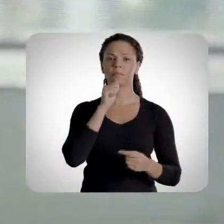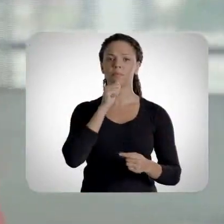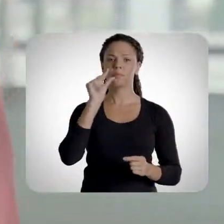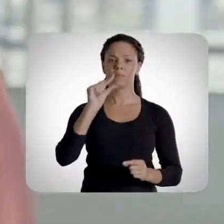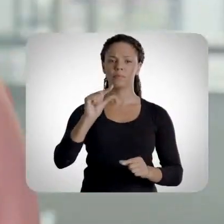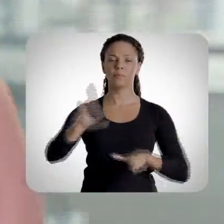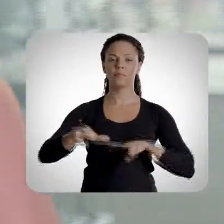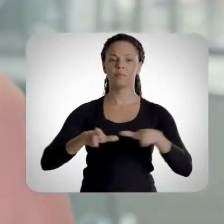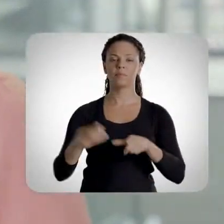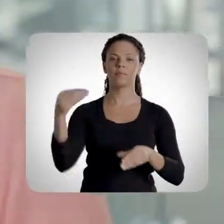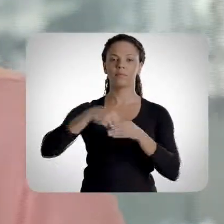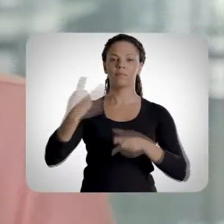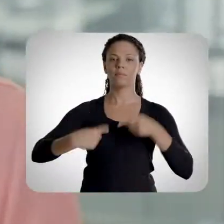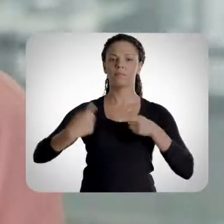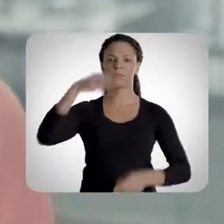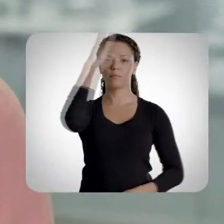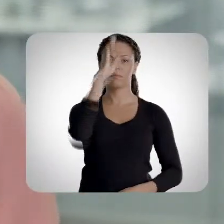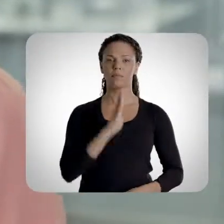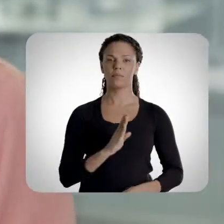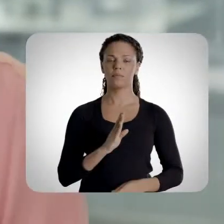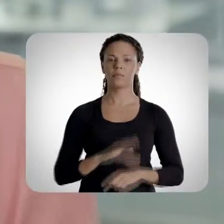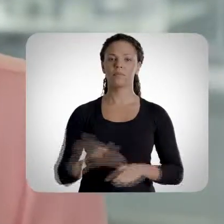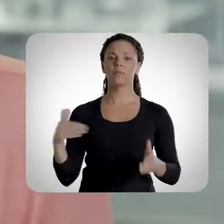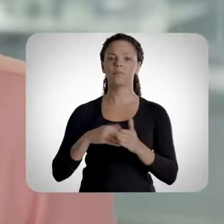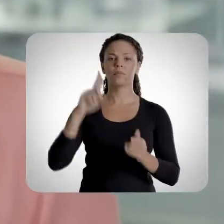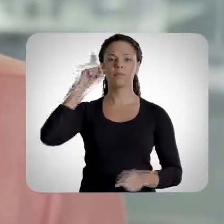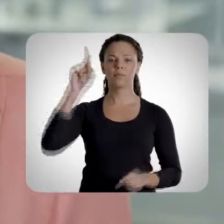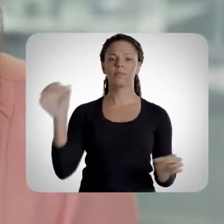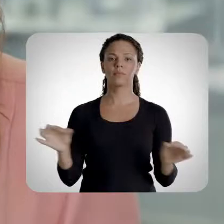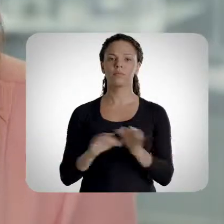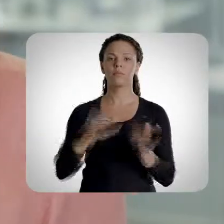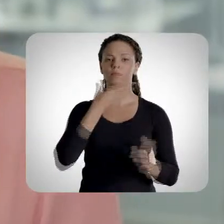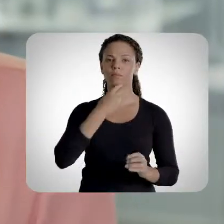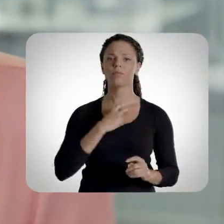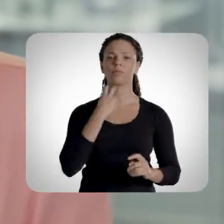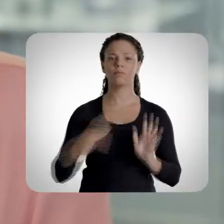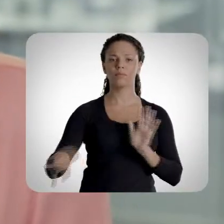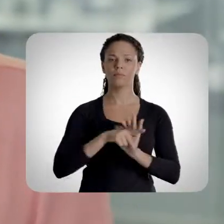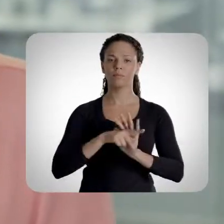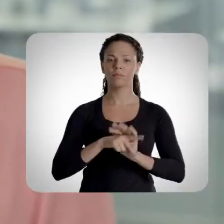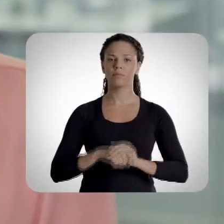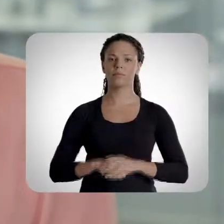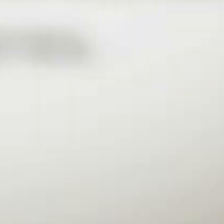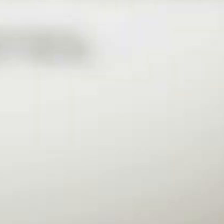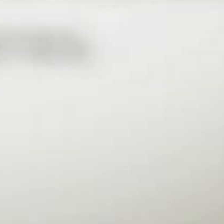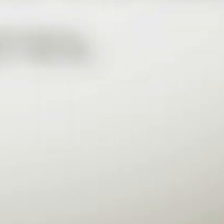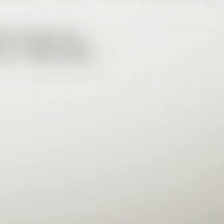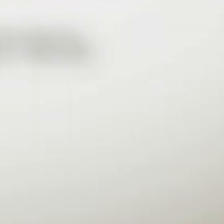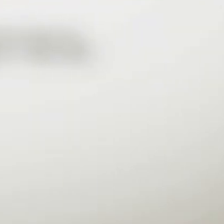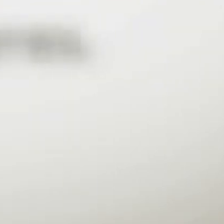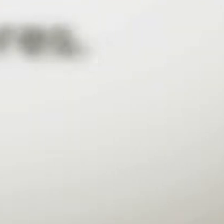ocupam poucos cargos políticos no Brasil. Até quando vamos deixar que eles falem por nós?